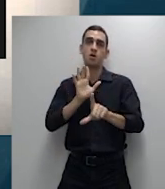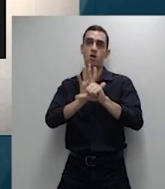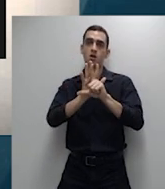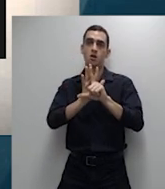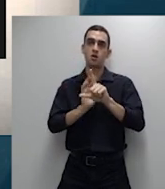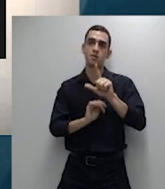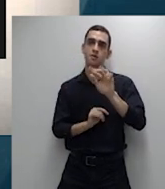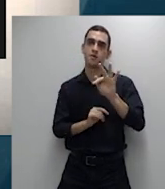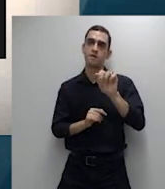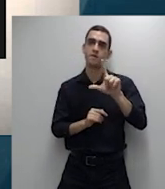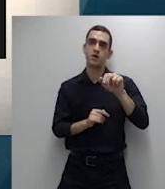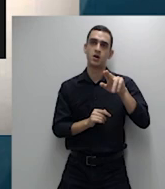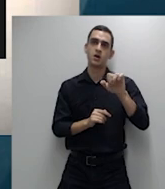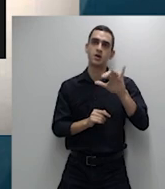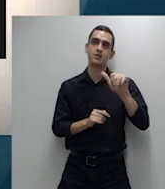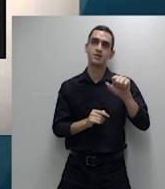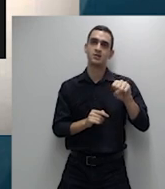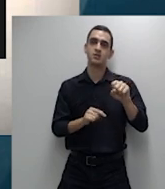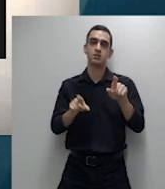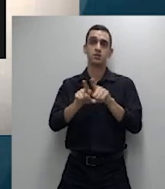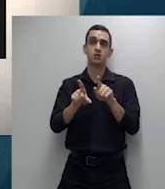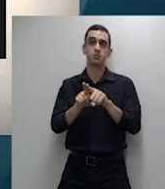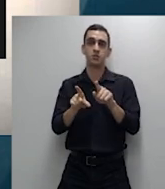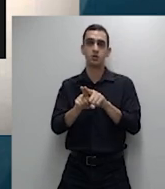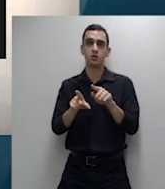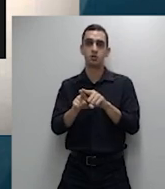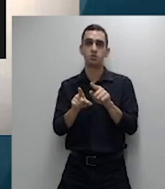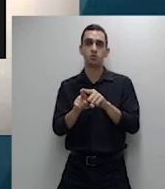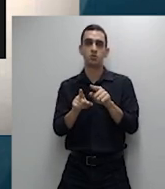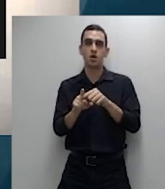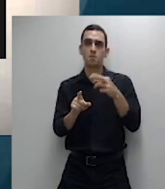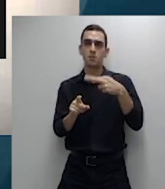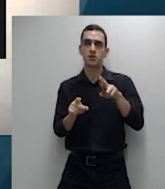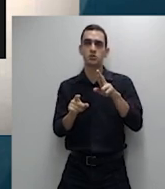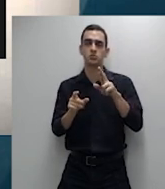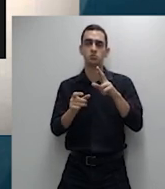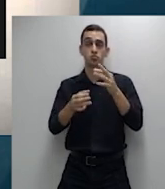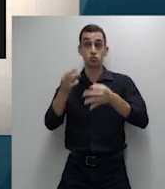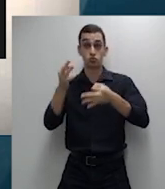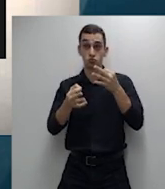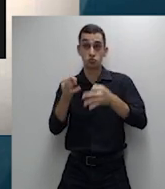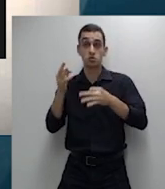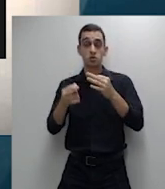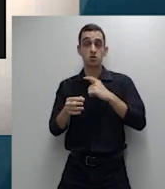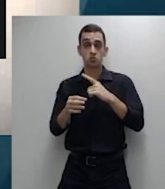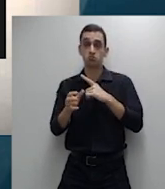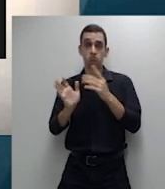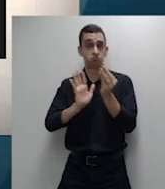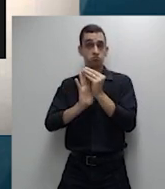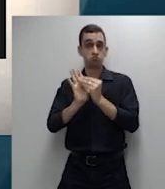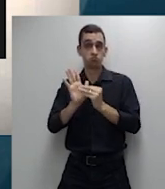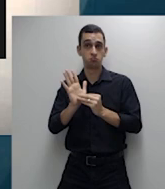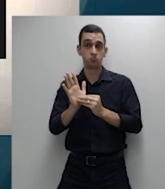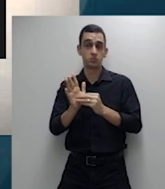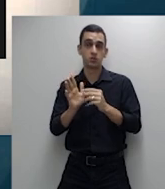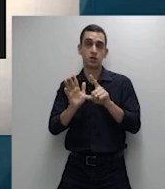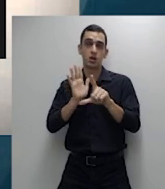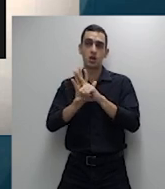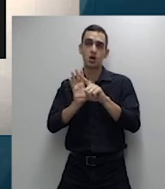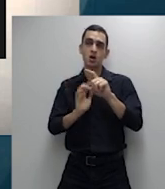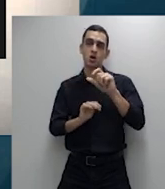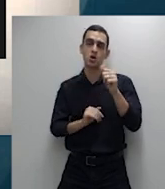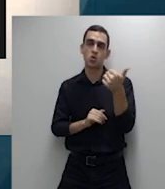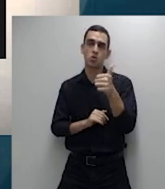falências e de recuperação judicial lei 11.101 portanto totalmente fora a